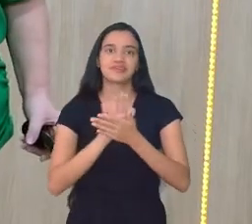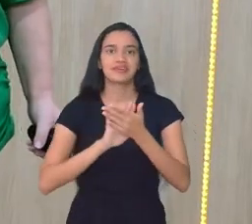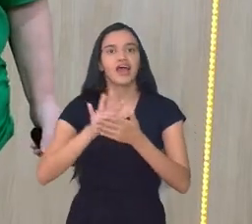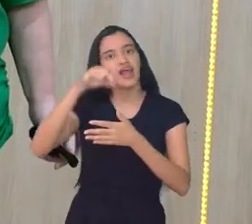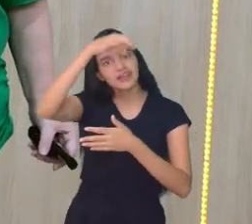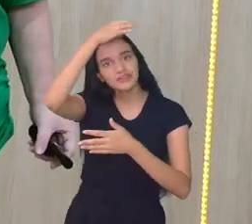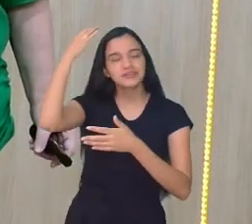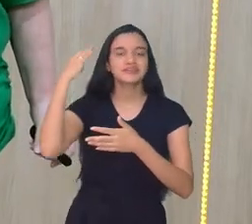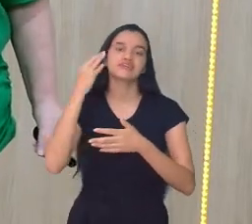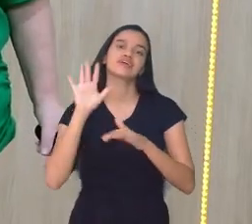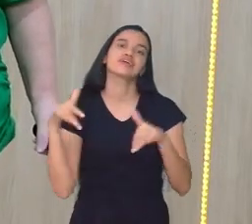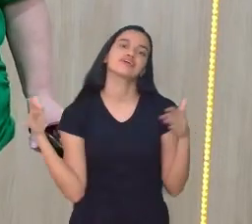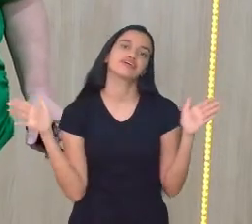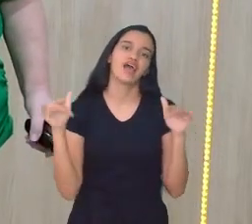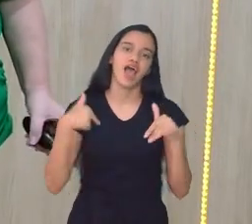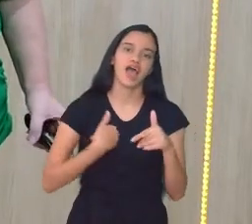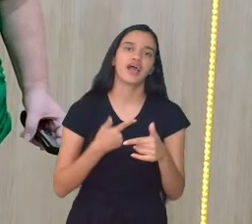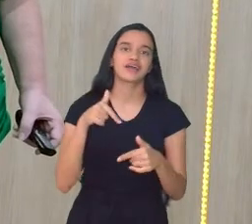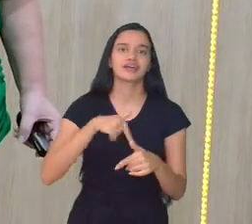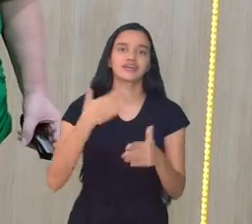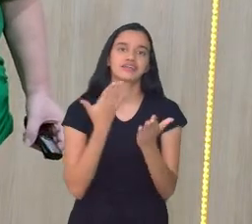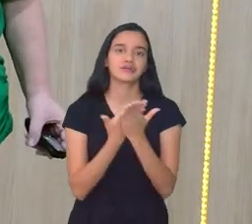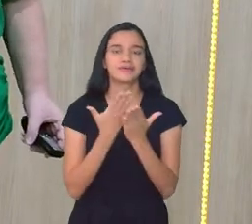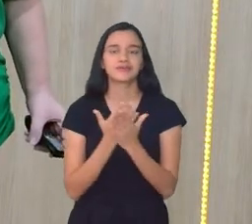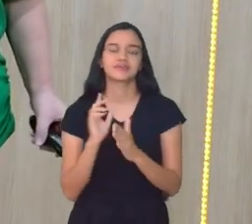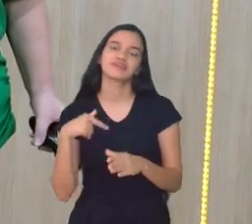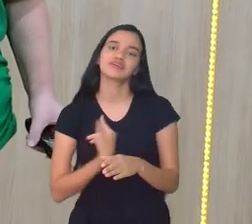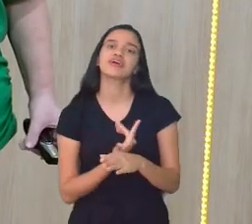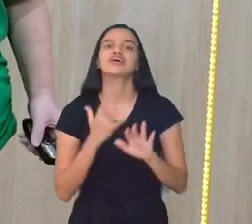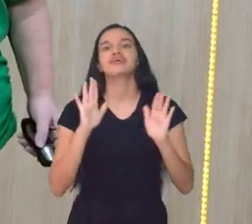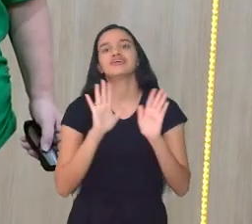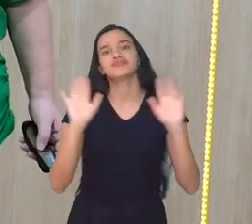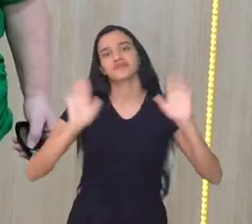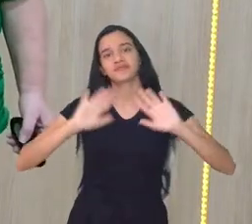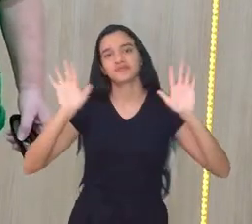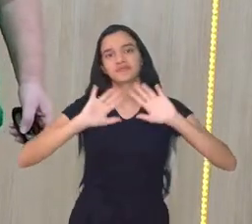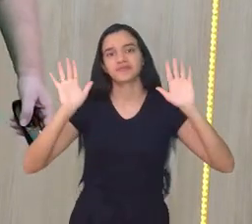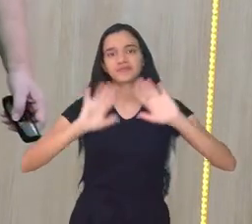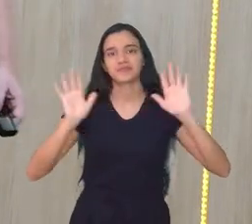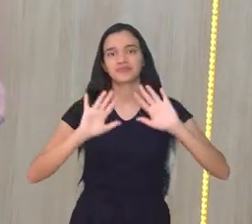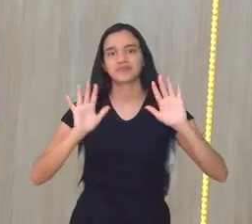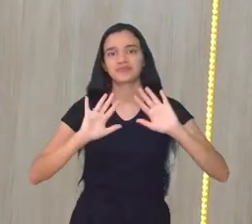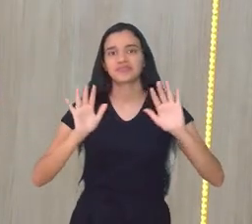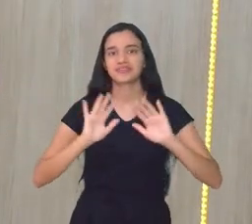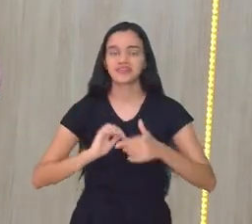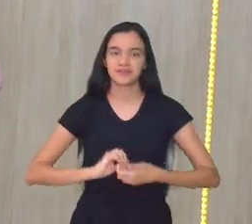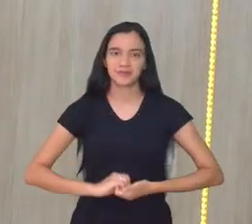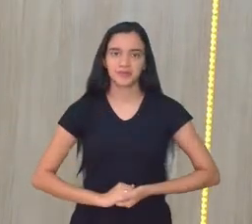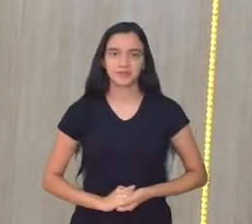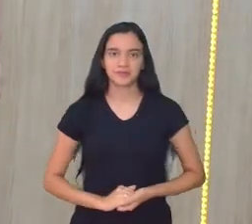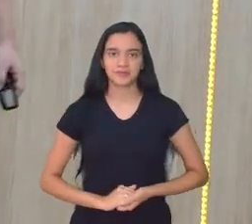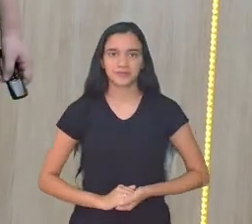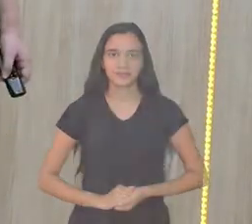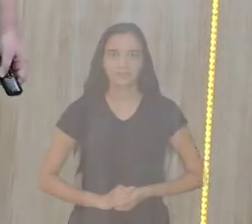que estão aqui na aula conosco. E até a próxima aula. Com esse problema, hein?